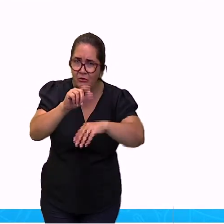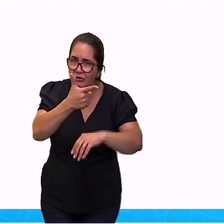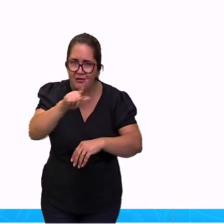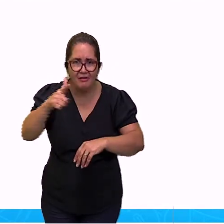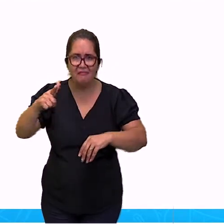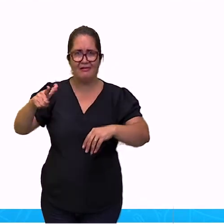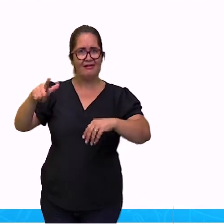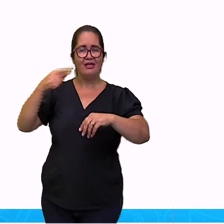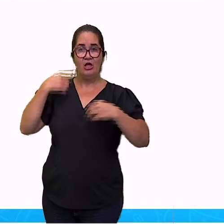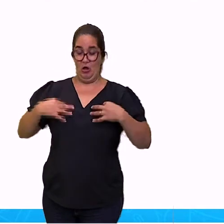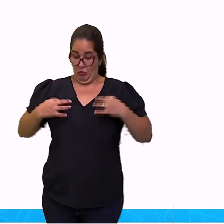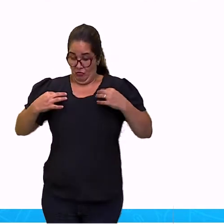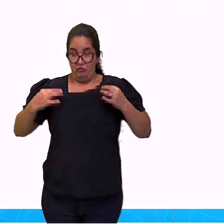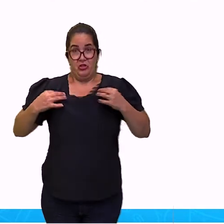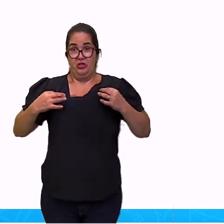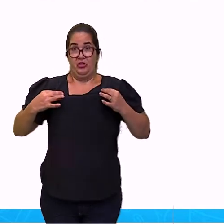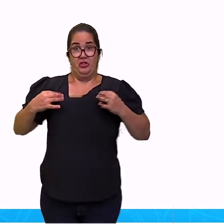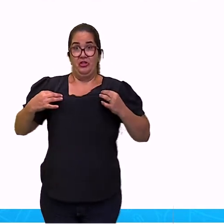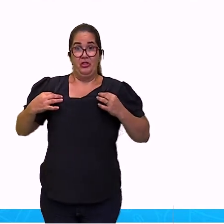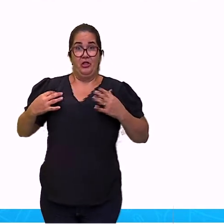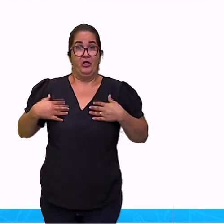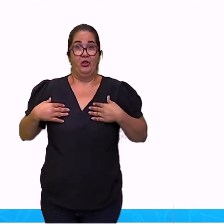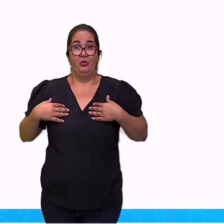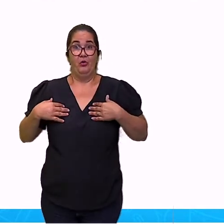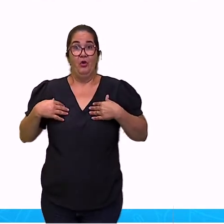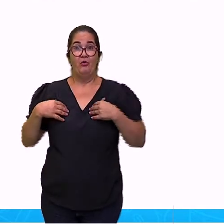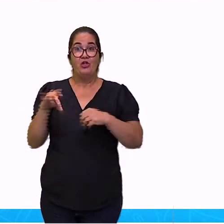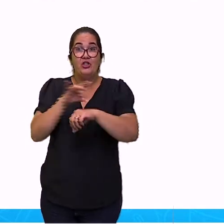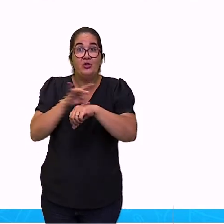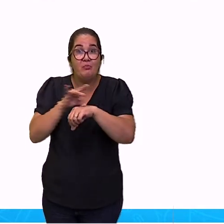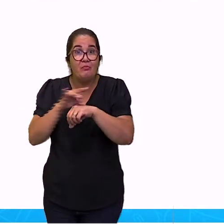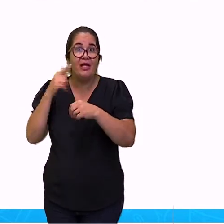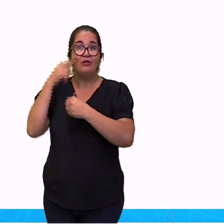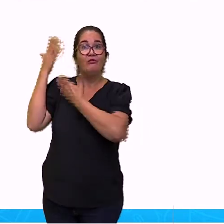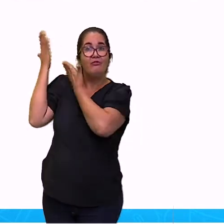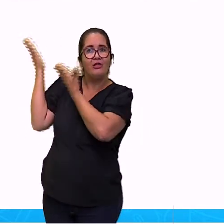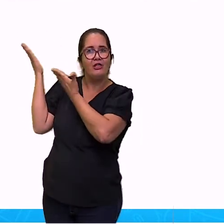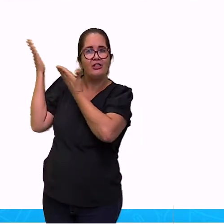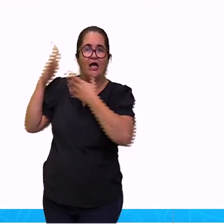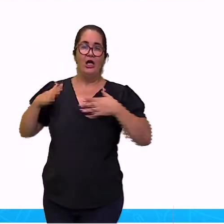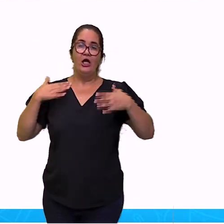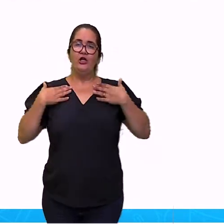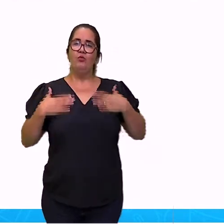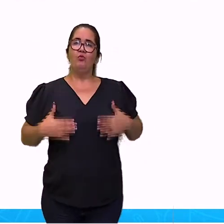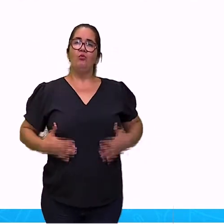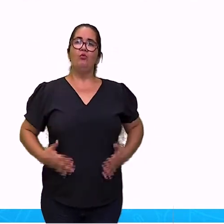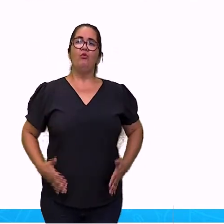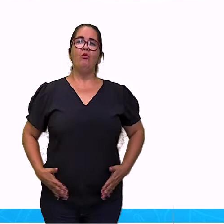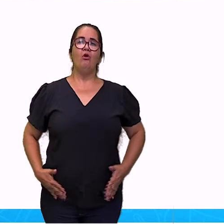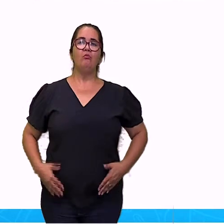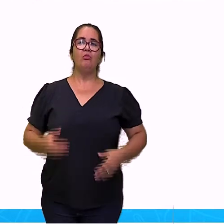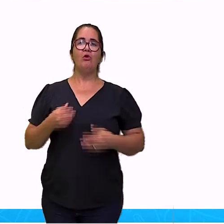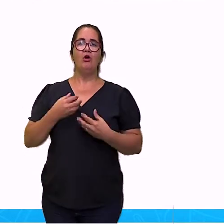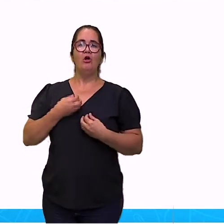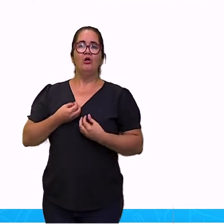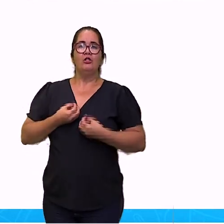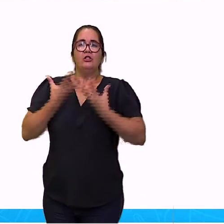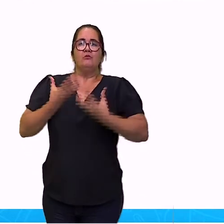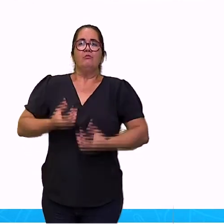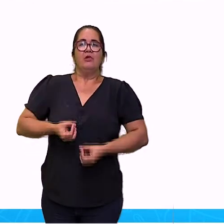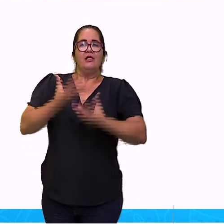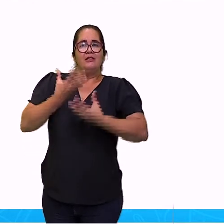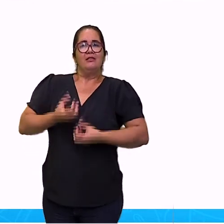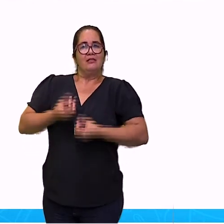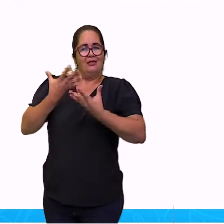fazendo a vez aí de um vestido. Então ela se comunica muito com o corpo. Ela, gente, foi uma das pioneiras da